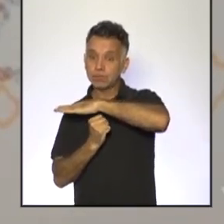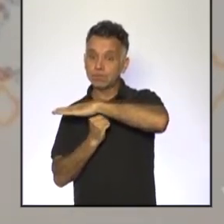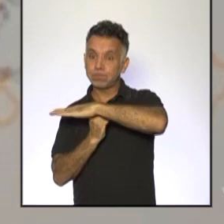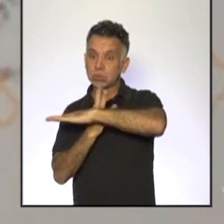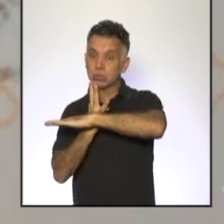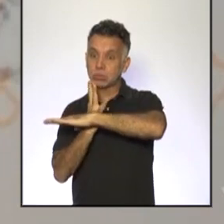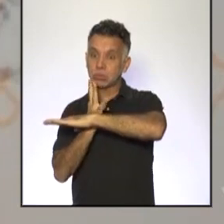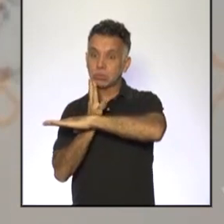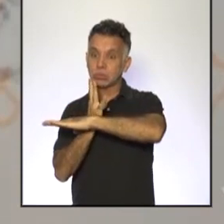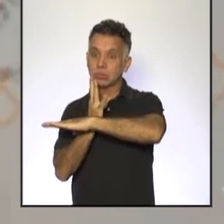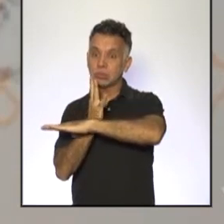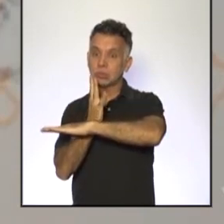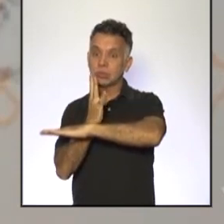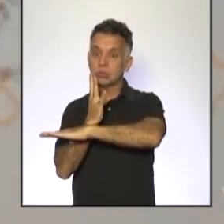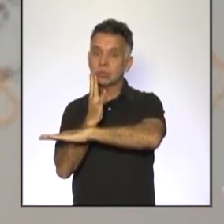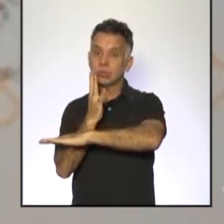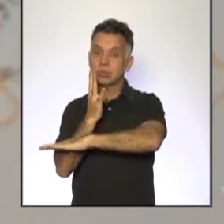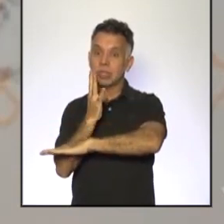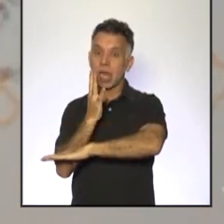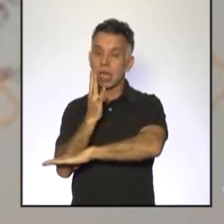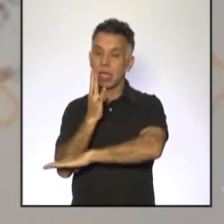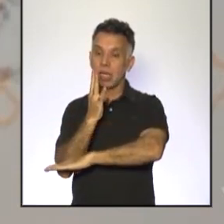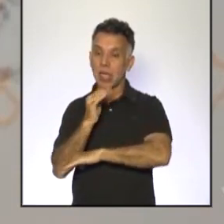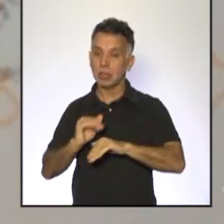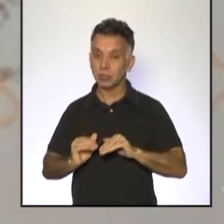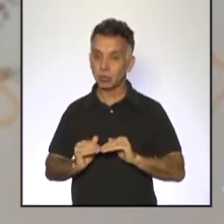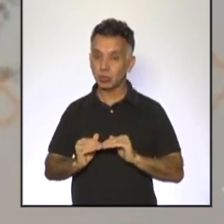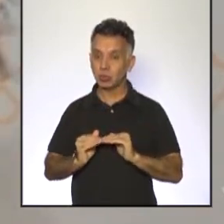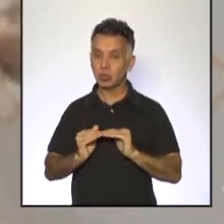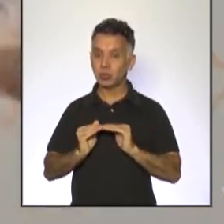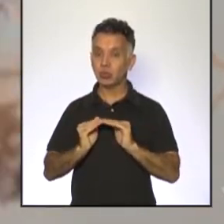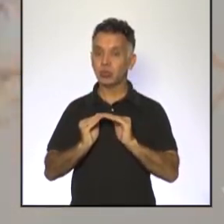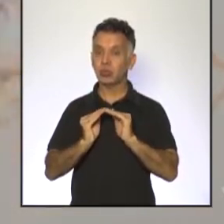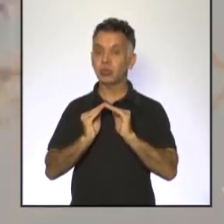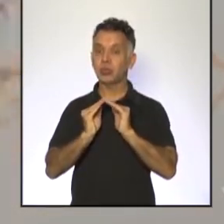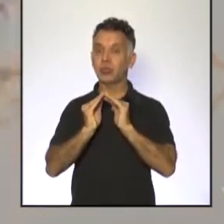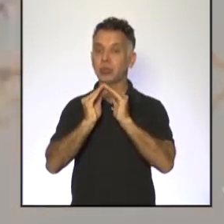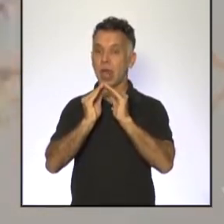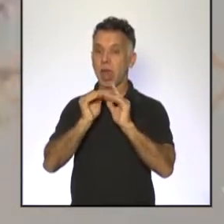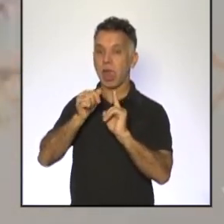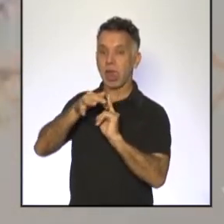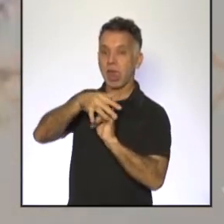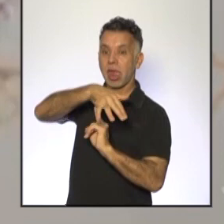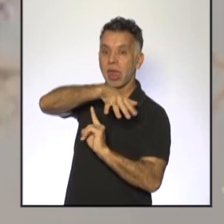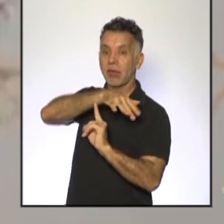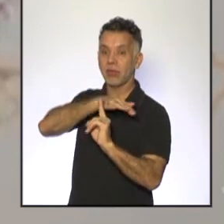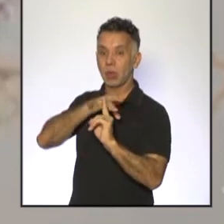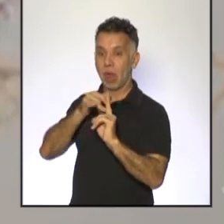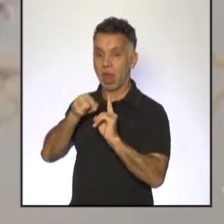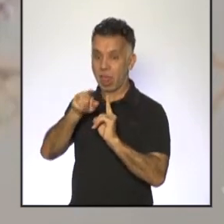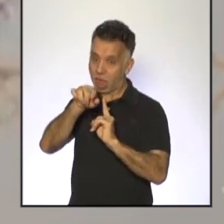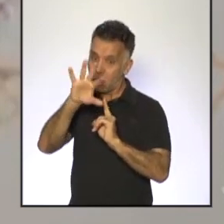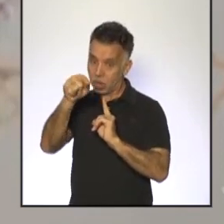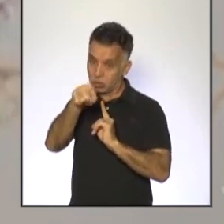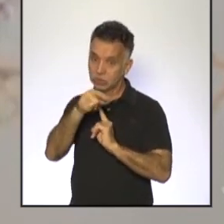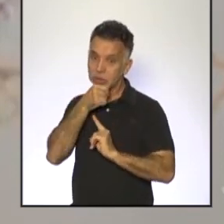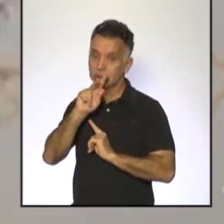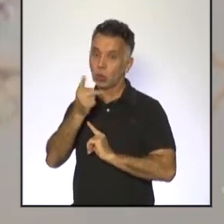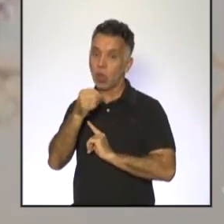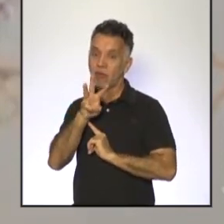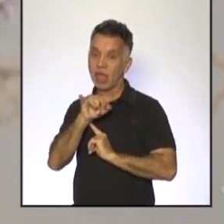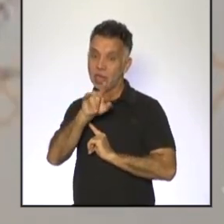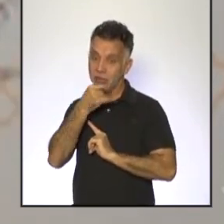cresce, cresce, vira uma ilha, fica emerso. E aí é o caso do Kilauea lá no Havaí, beleza? Então,